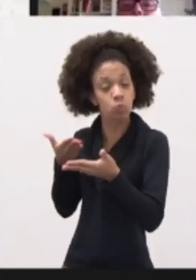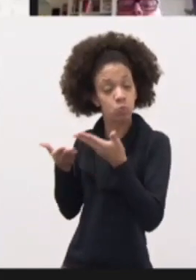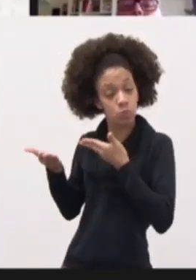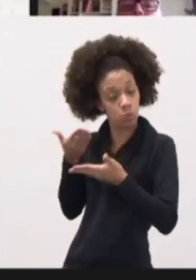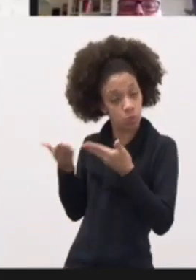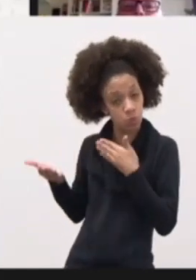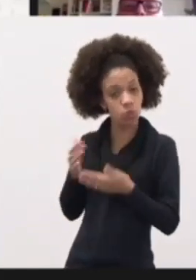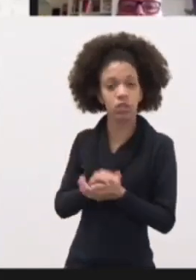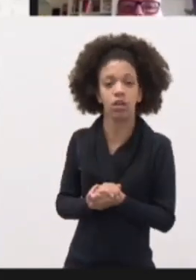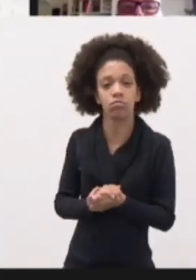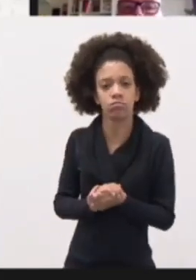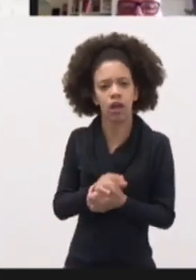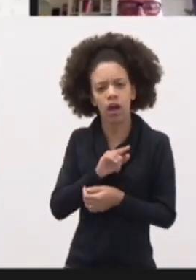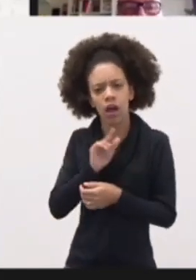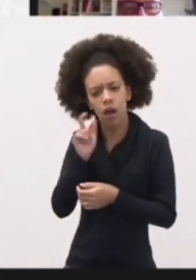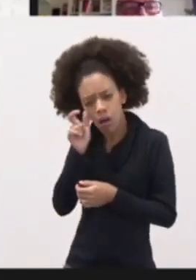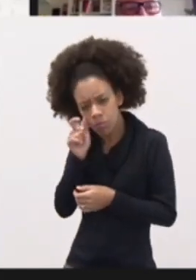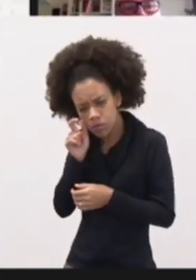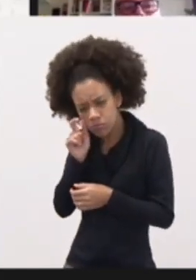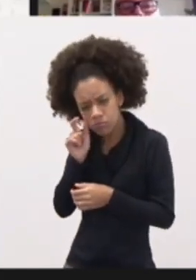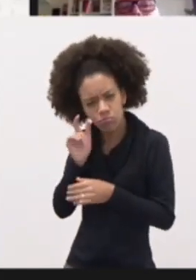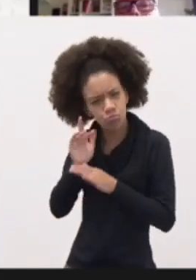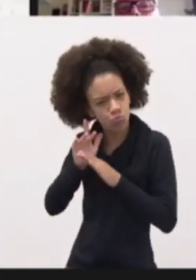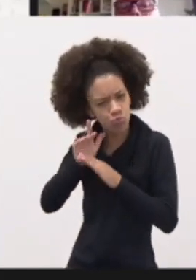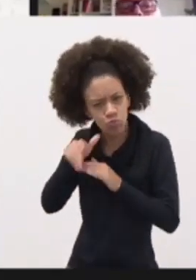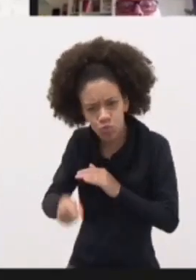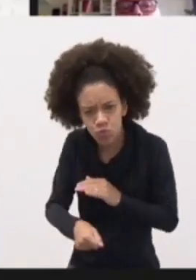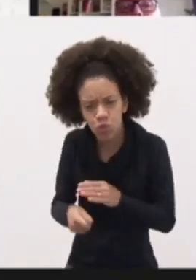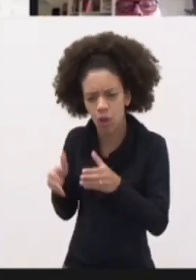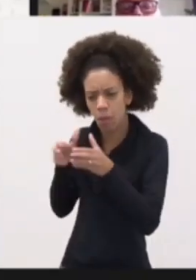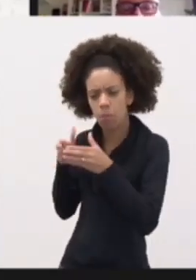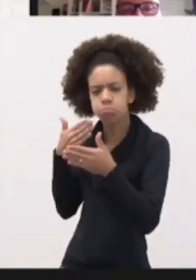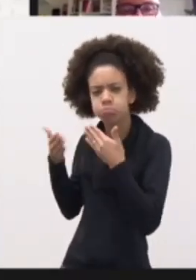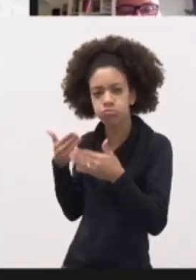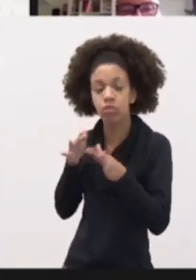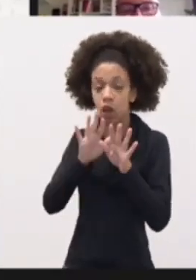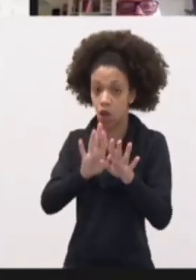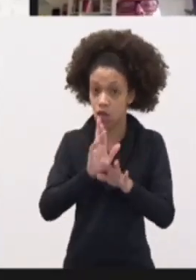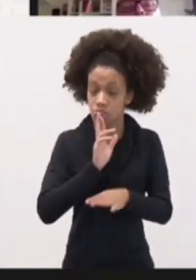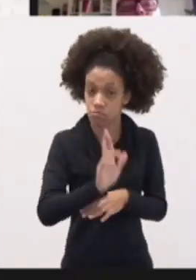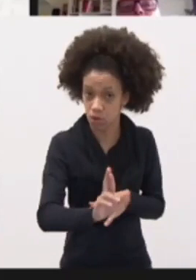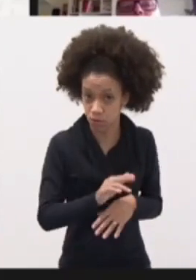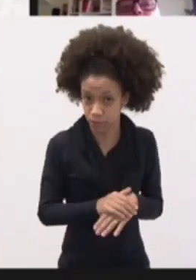está acompanhando todas as interações no chat e respondam para a gente o seguinte: